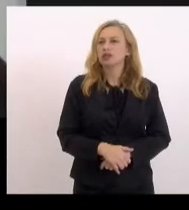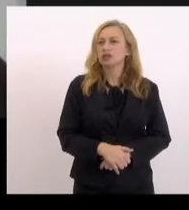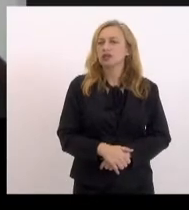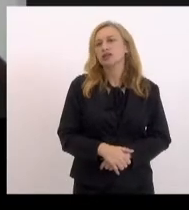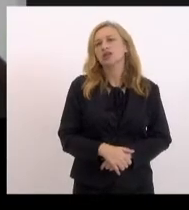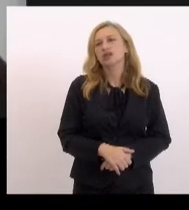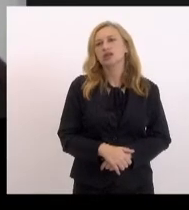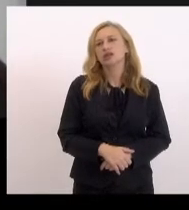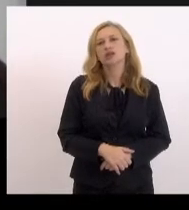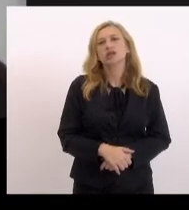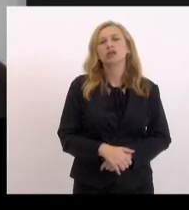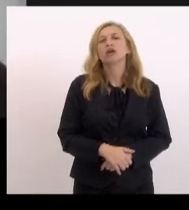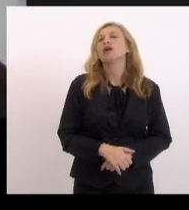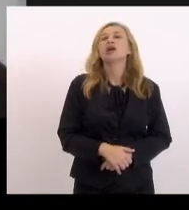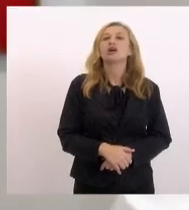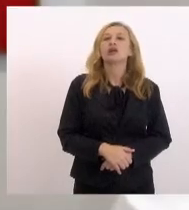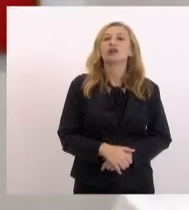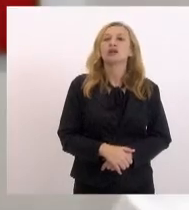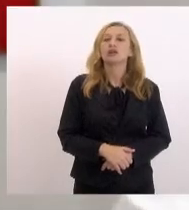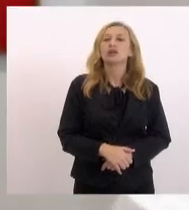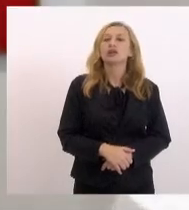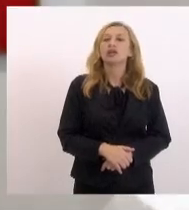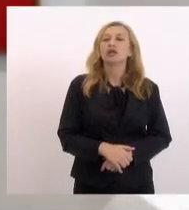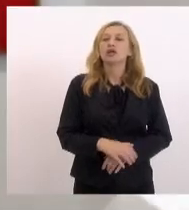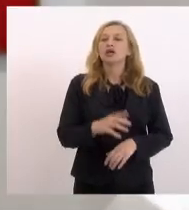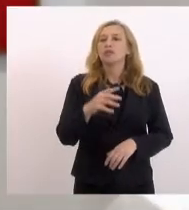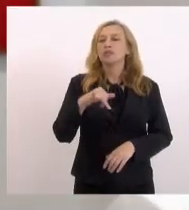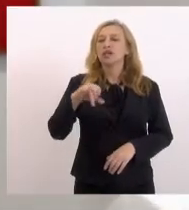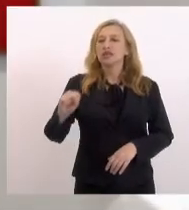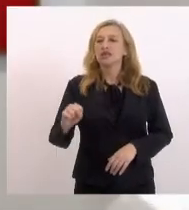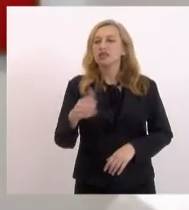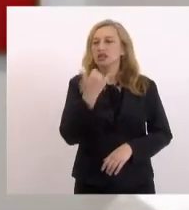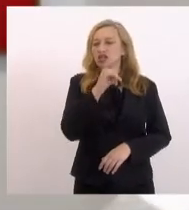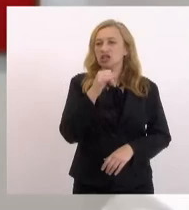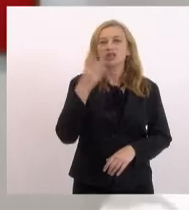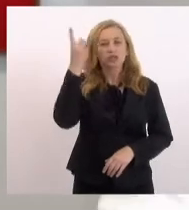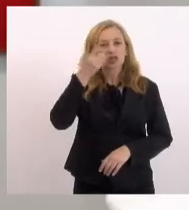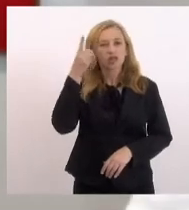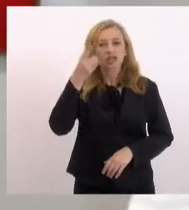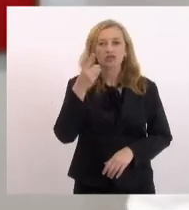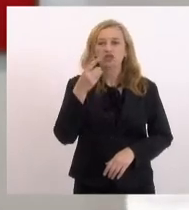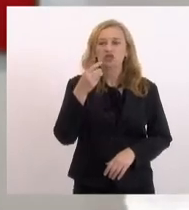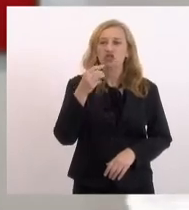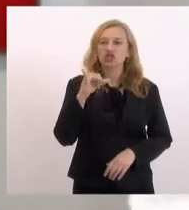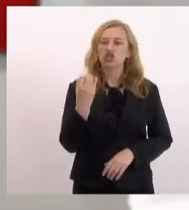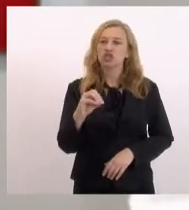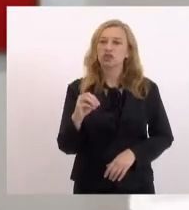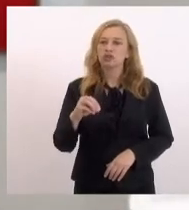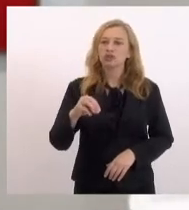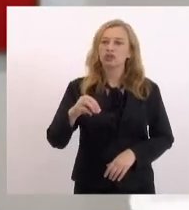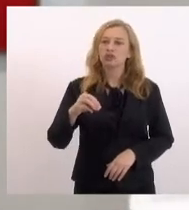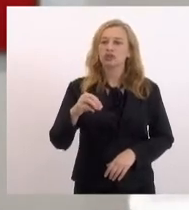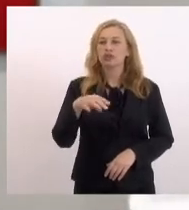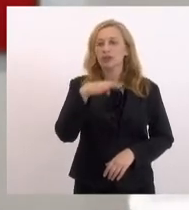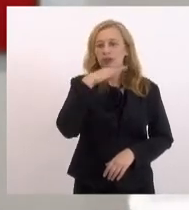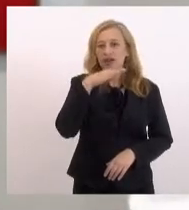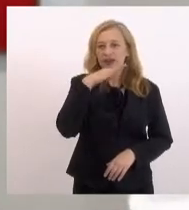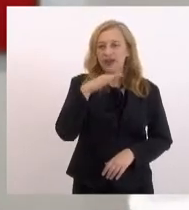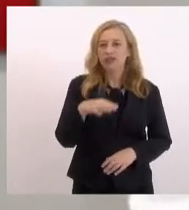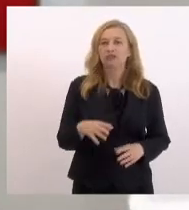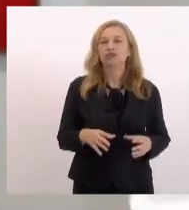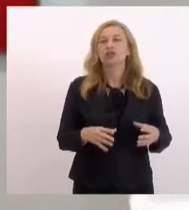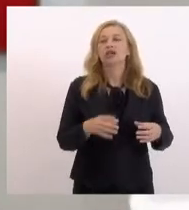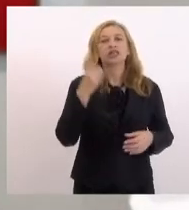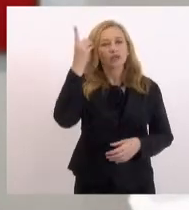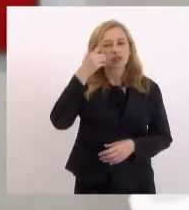Pela Comissão de Minas e Energia, deputado Chiquinho da Mangueira. Deputado Chiquinho da Mangueira. Deputado Dionísio